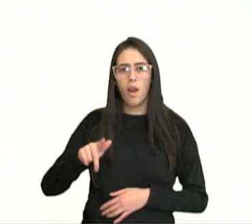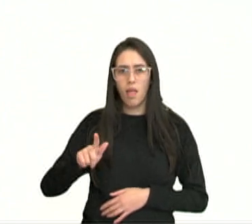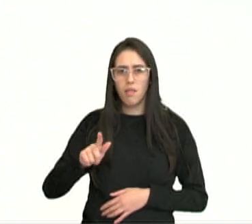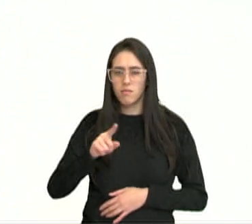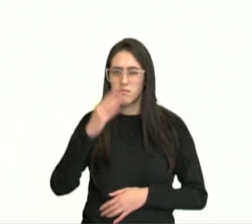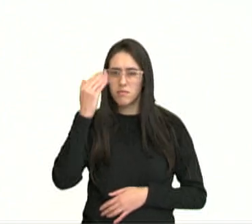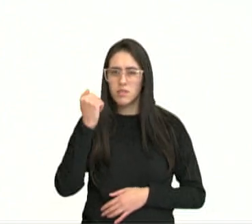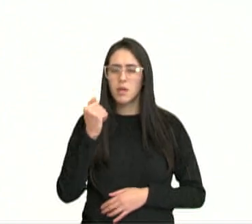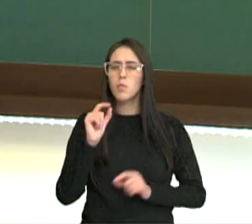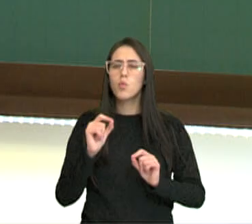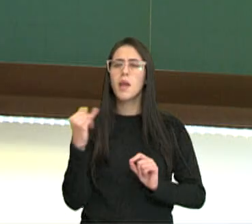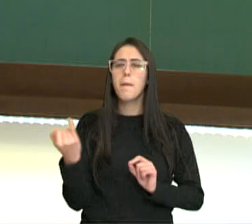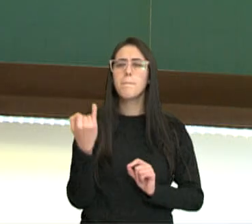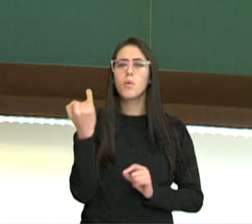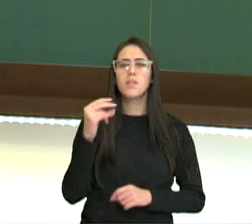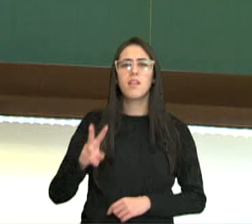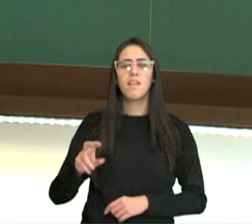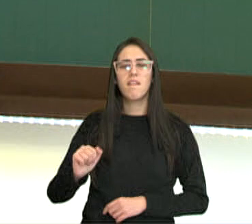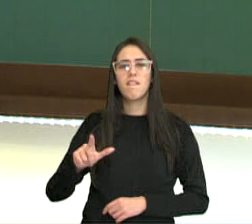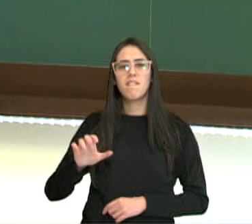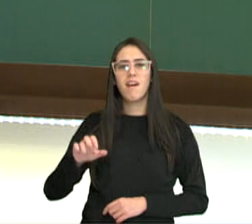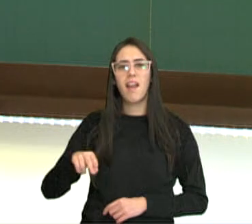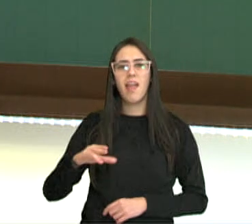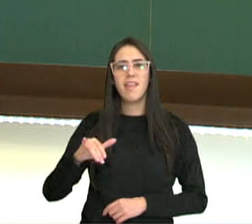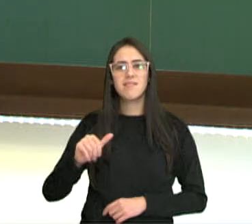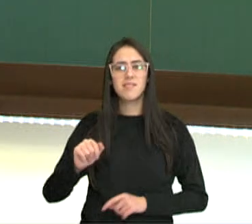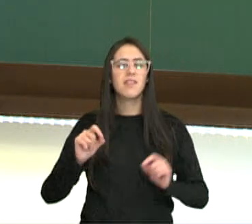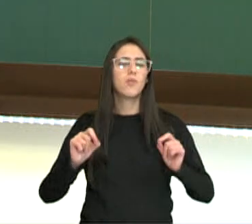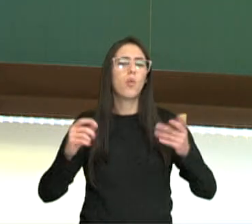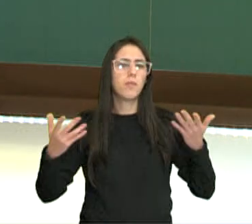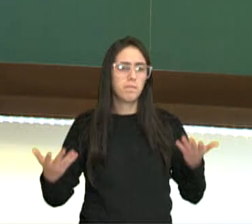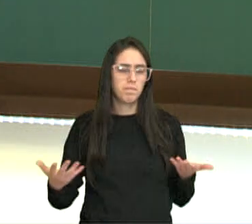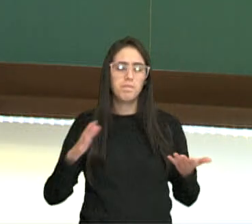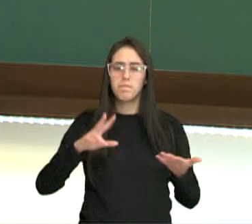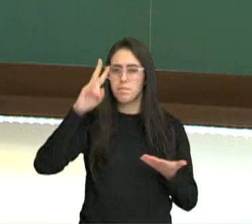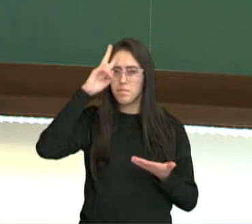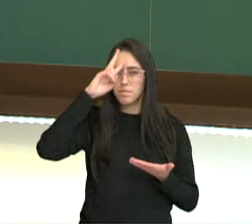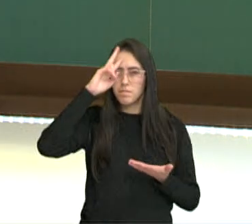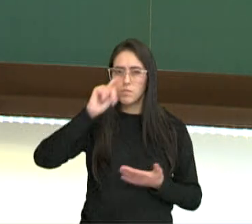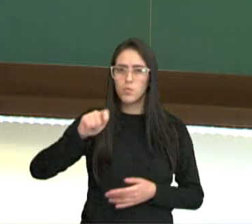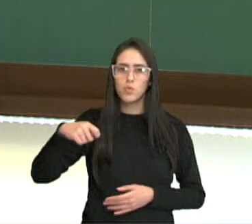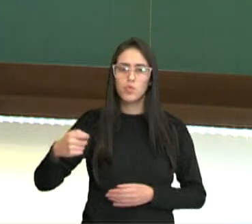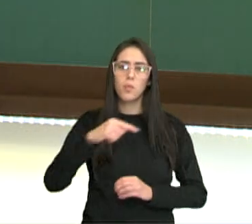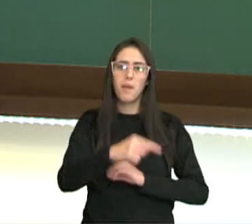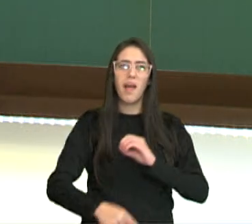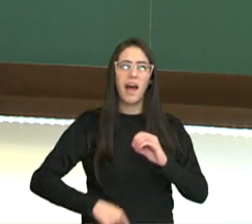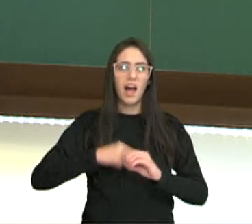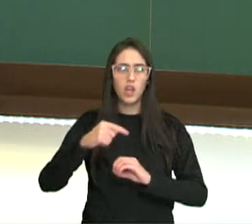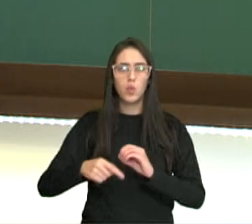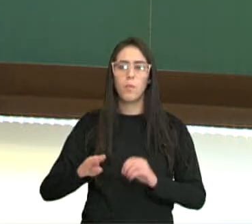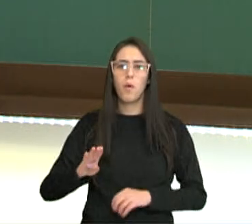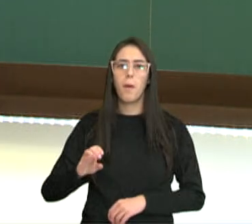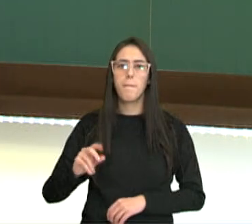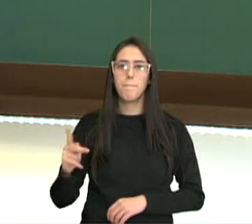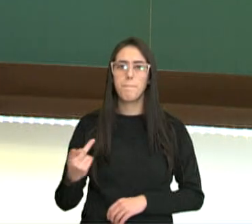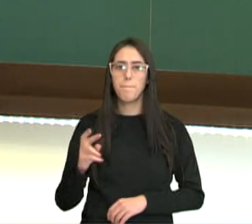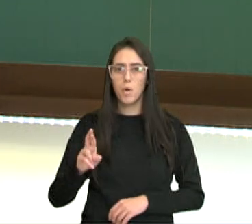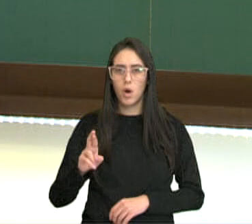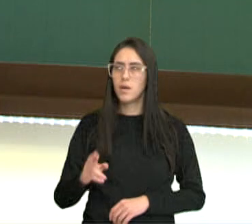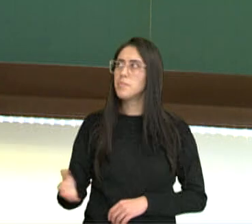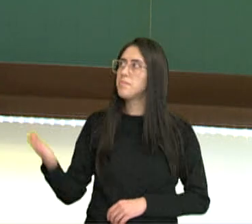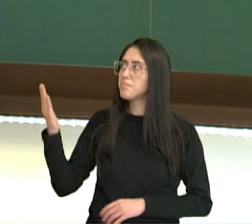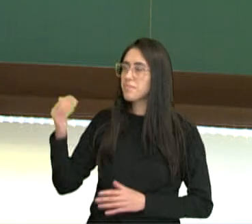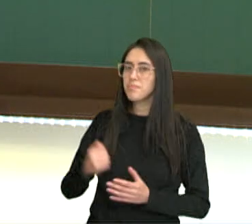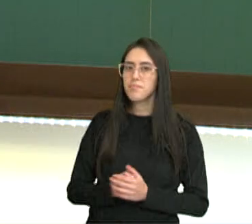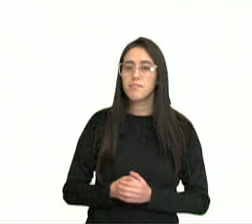da camada de valência? Então, vamos relembrar um pouquinho sobre o átomo de Bohr. Então, o modelo atômico proposto